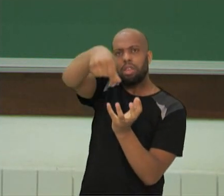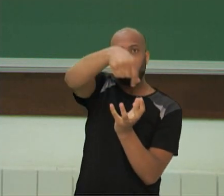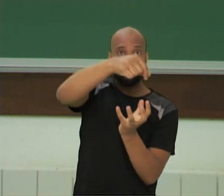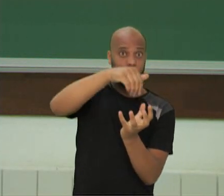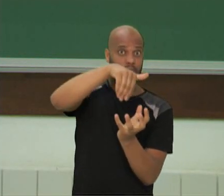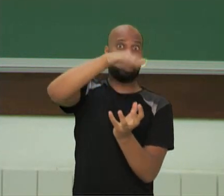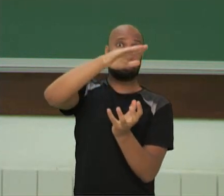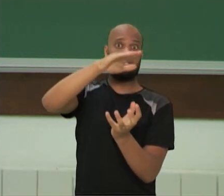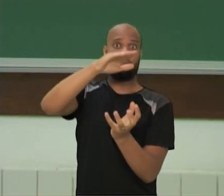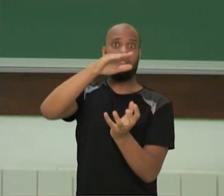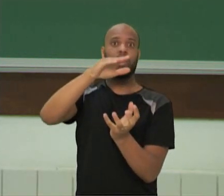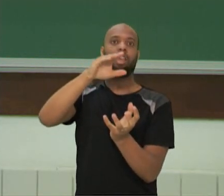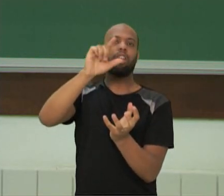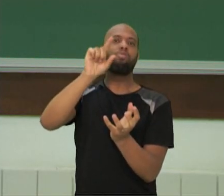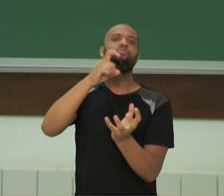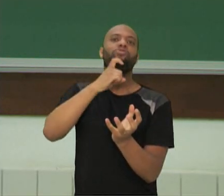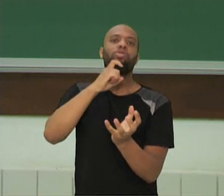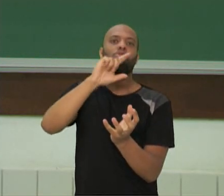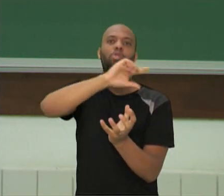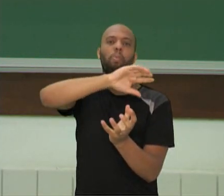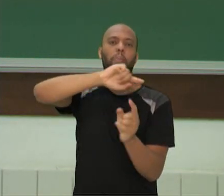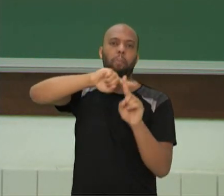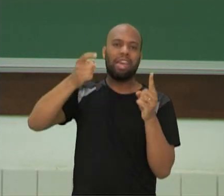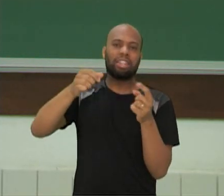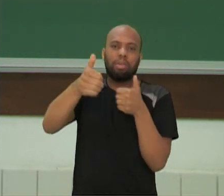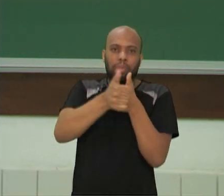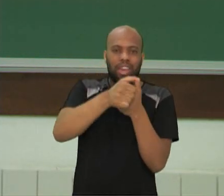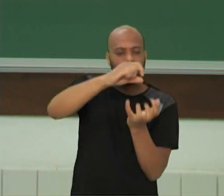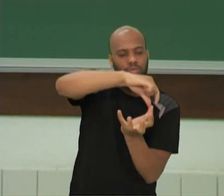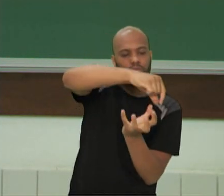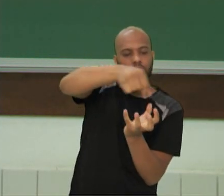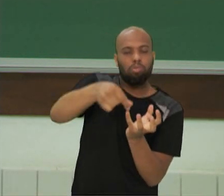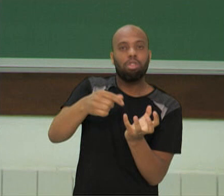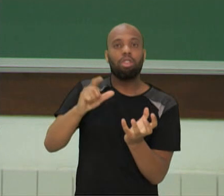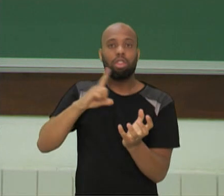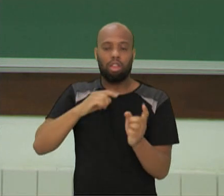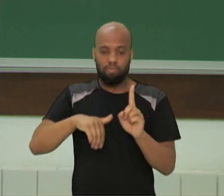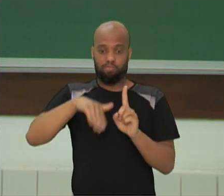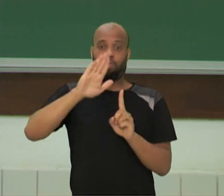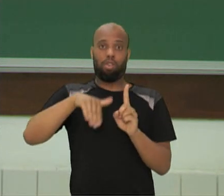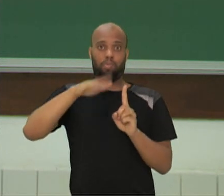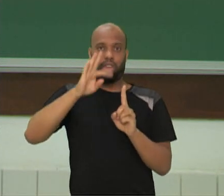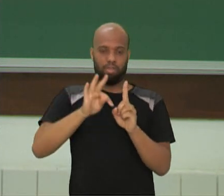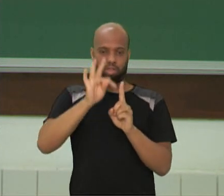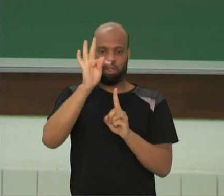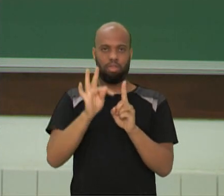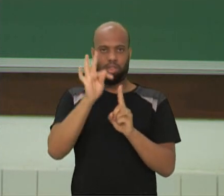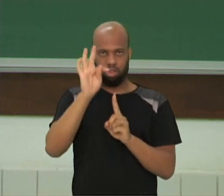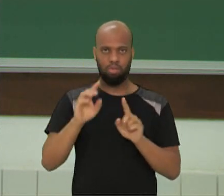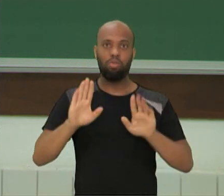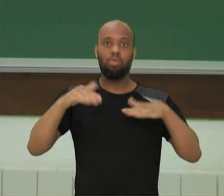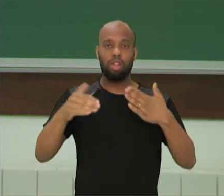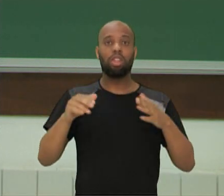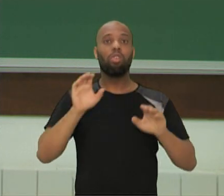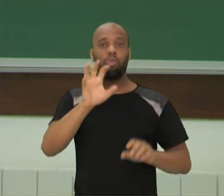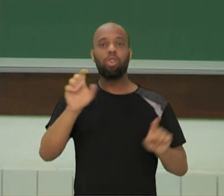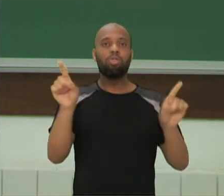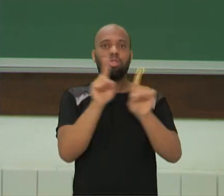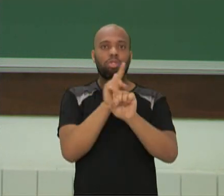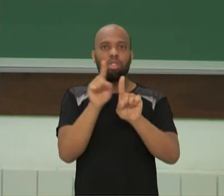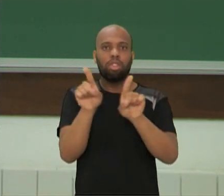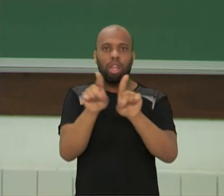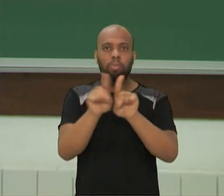Equador, vão tendo um aumento de temperatura. E essa movimentação dos ventos resulta também